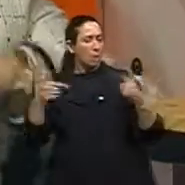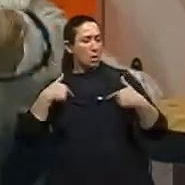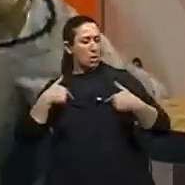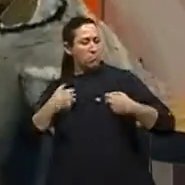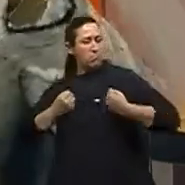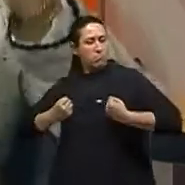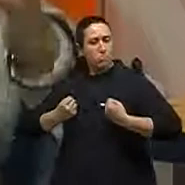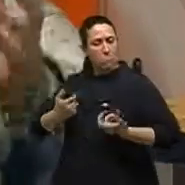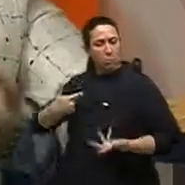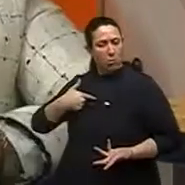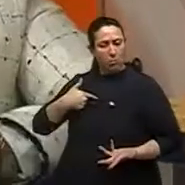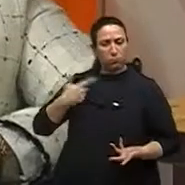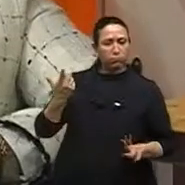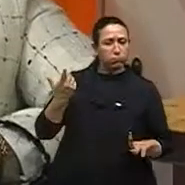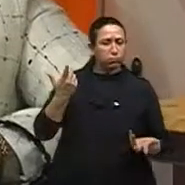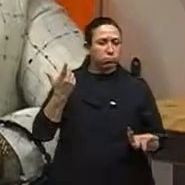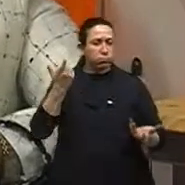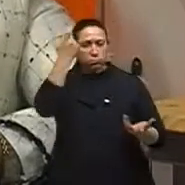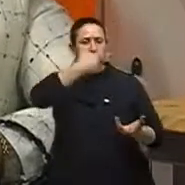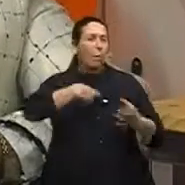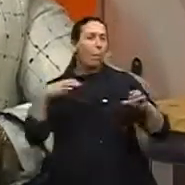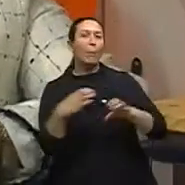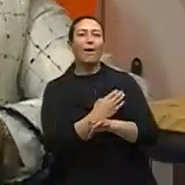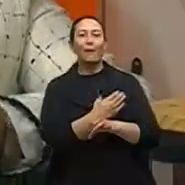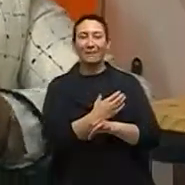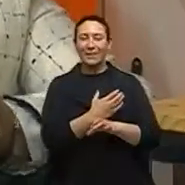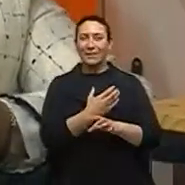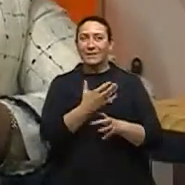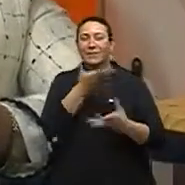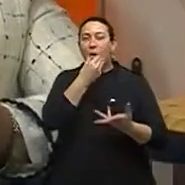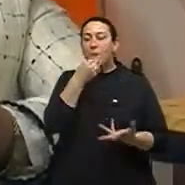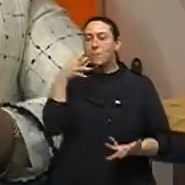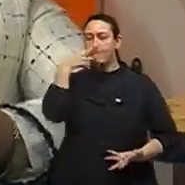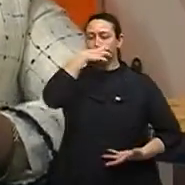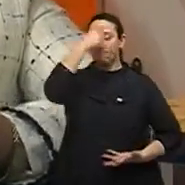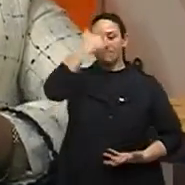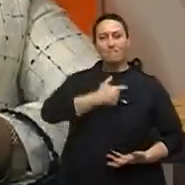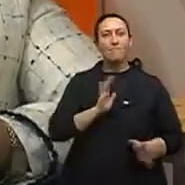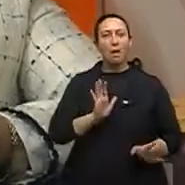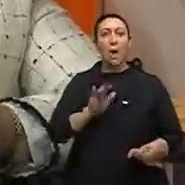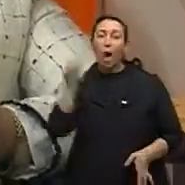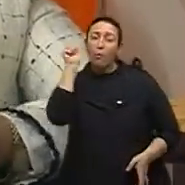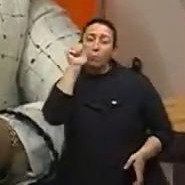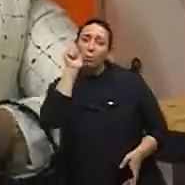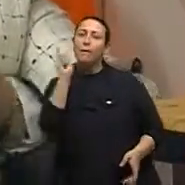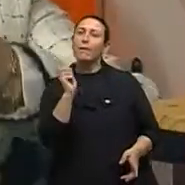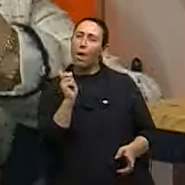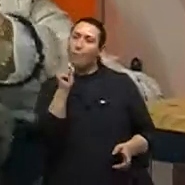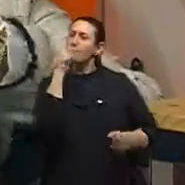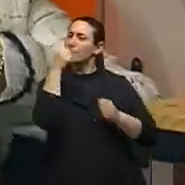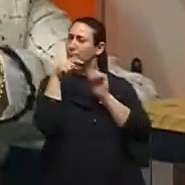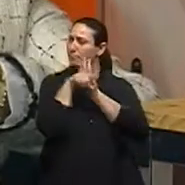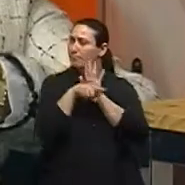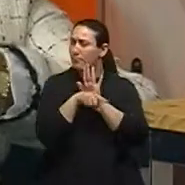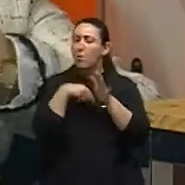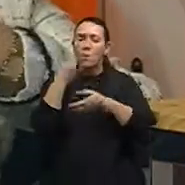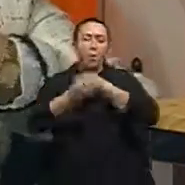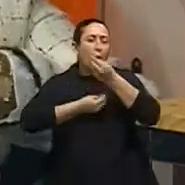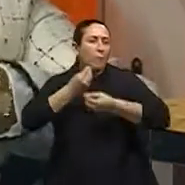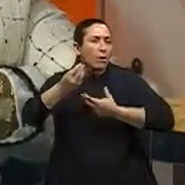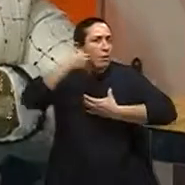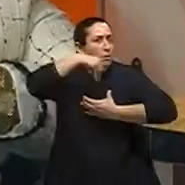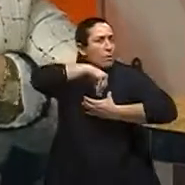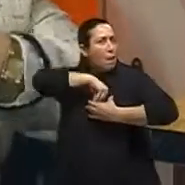ele é completo e ele é inteiro então a a mulher sim ela tem que ser investigada desde o seu corpo interno